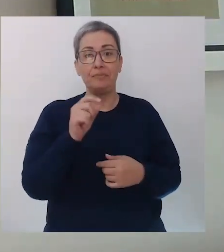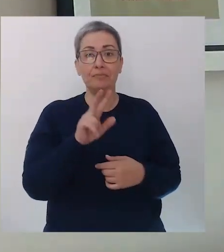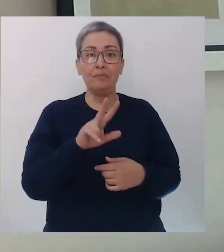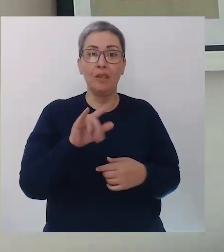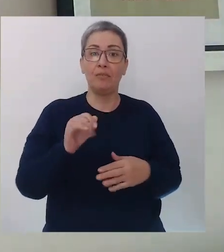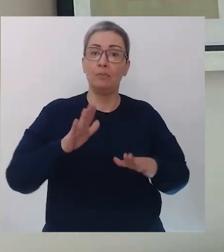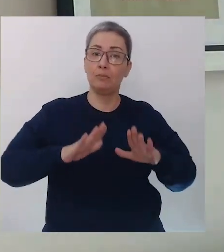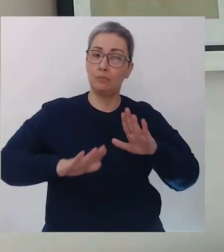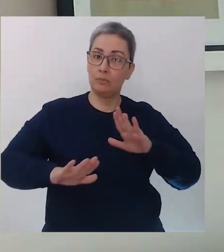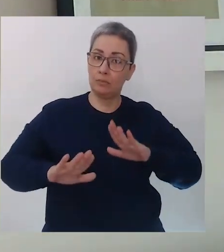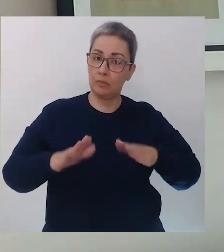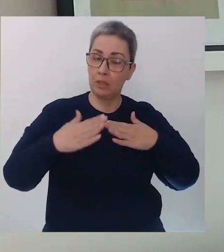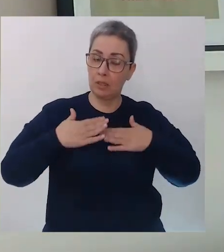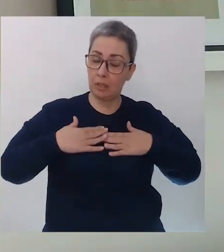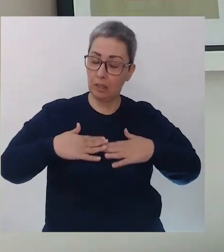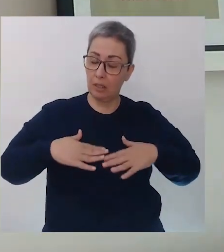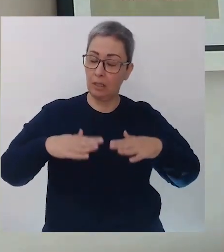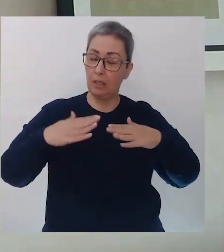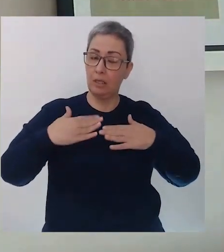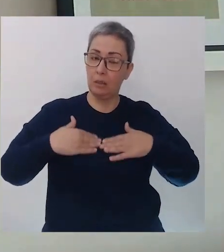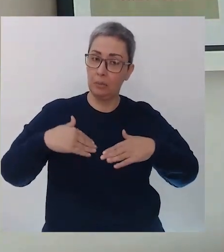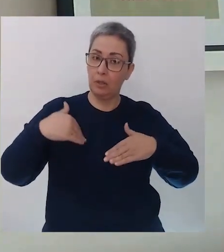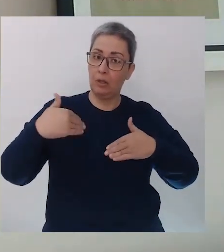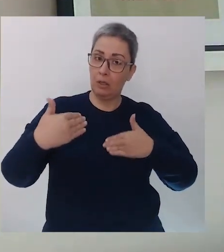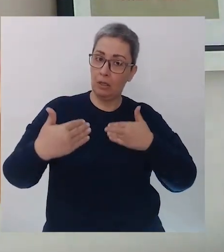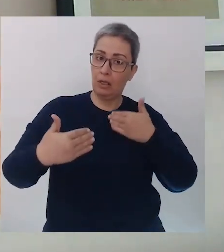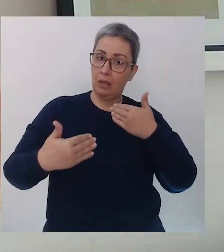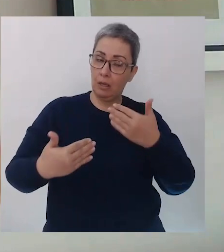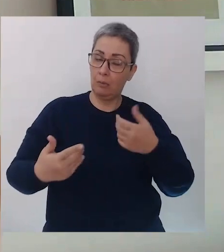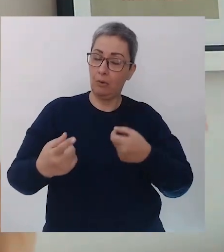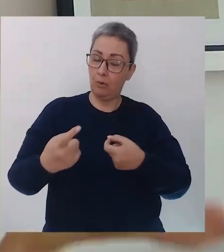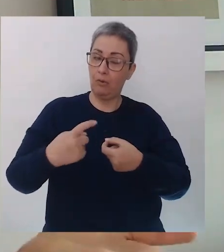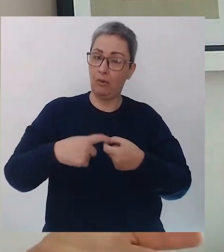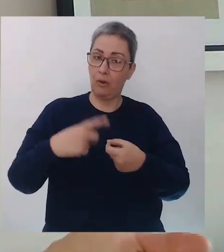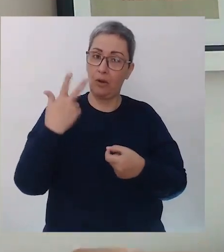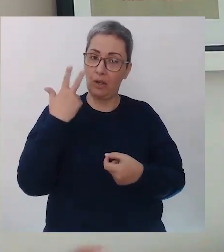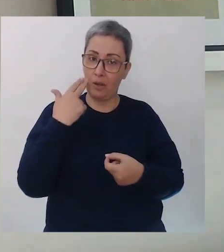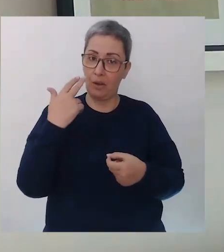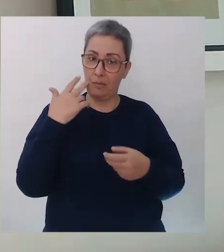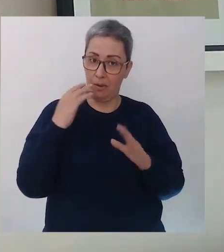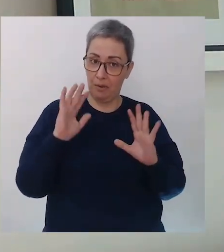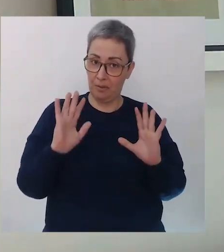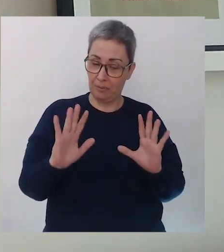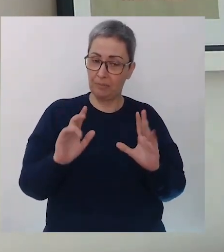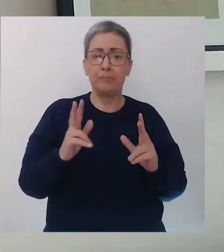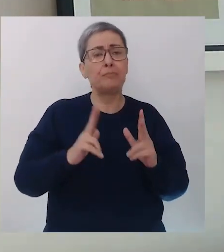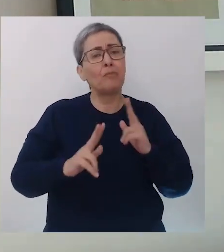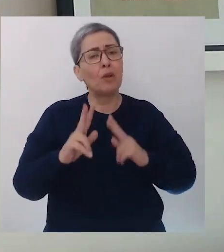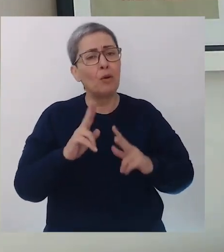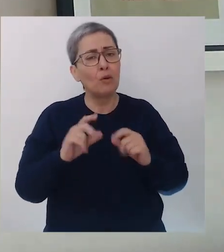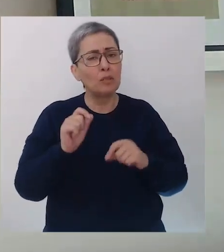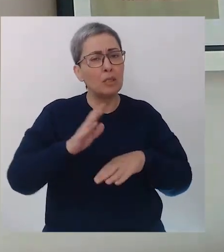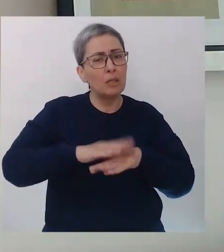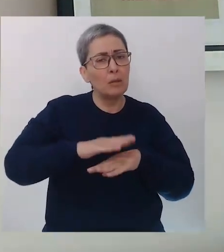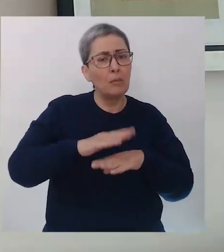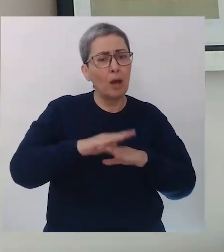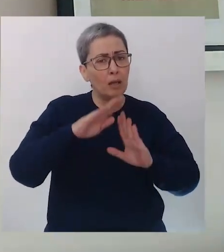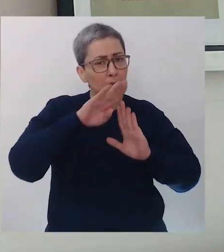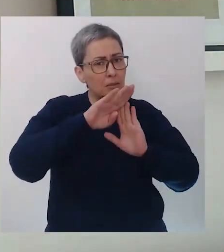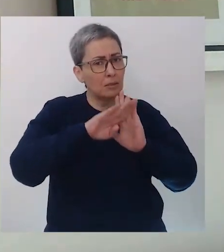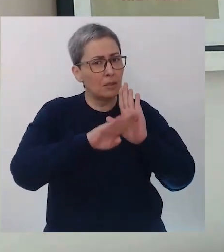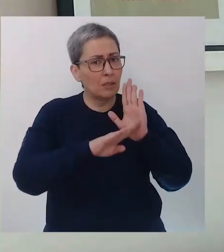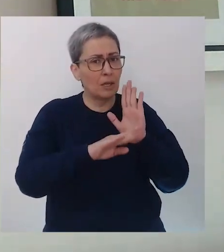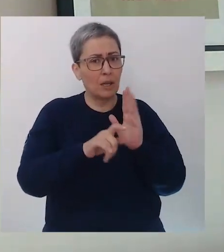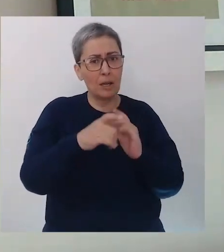né? Vamos com calma, que aos poucos tudo vai voltando ao normal, né? Me